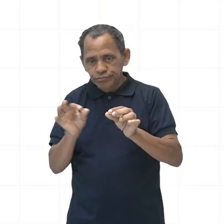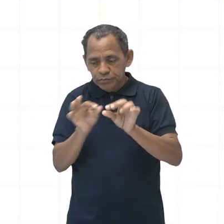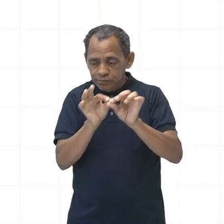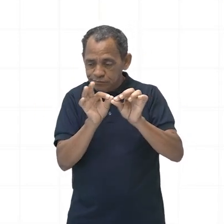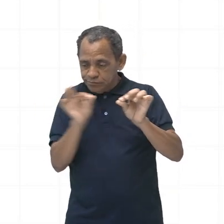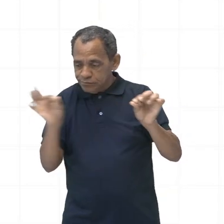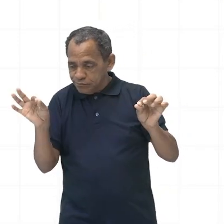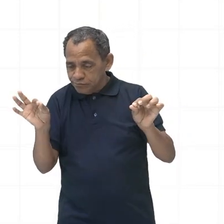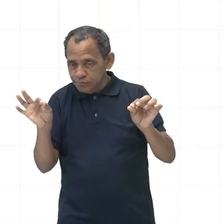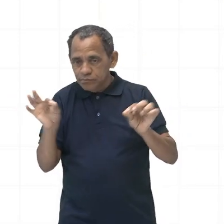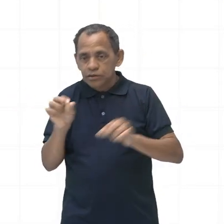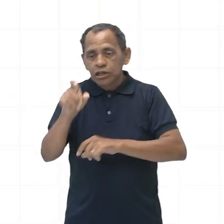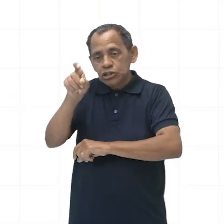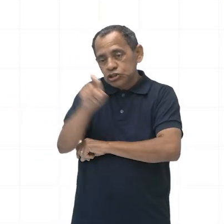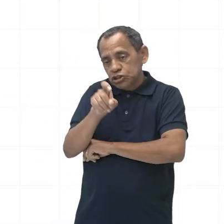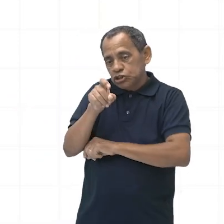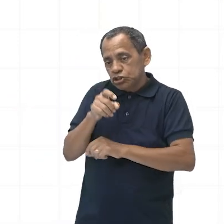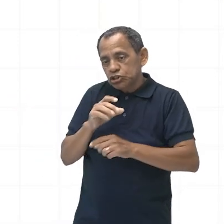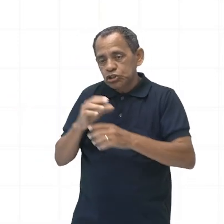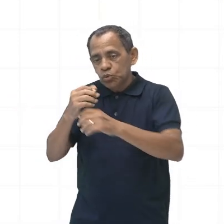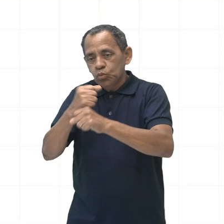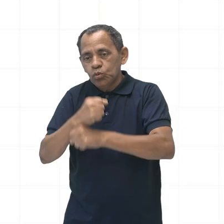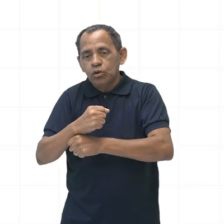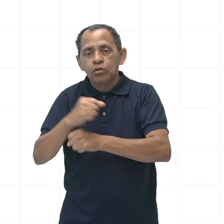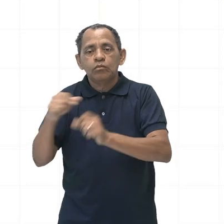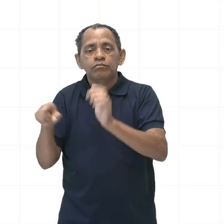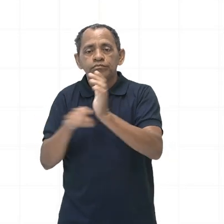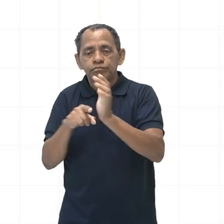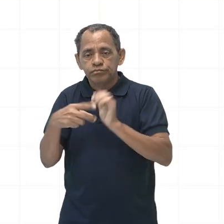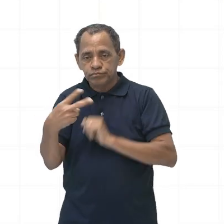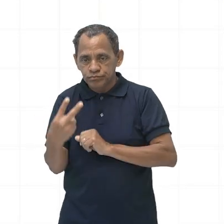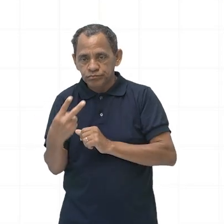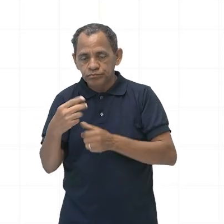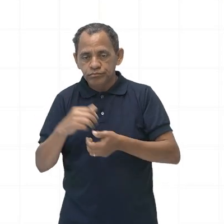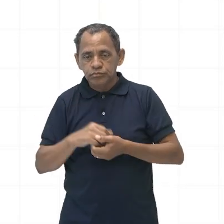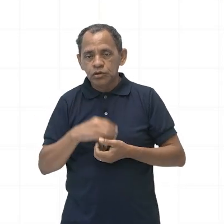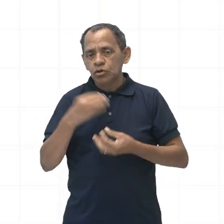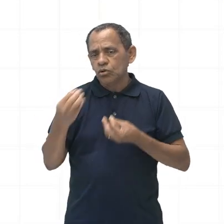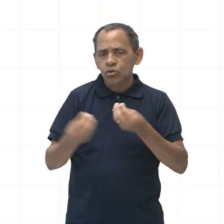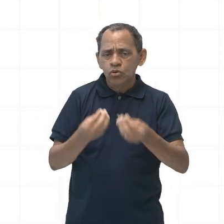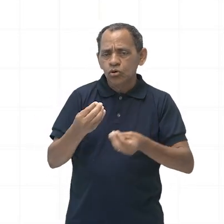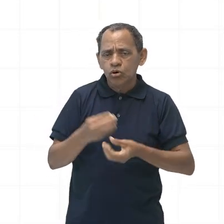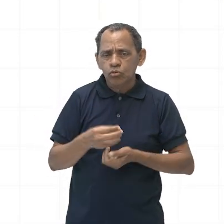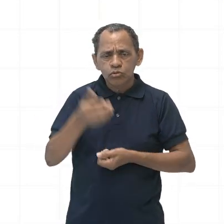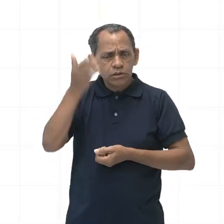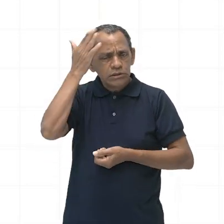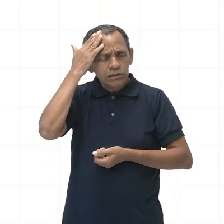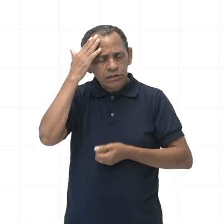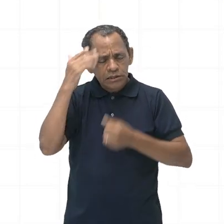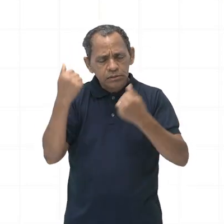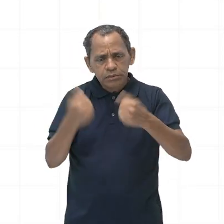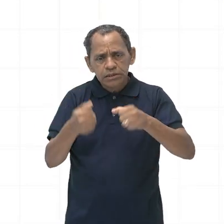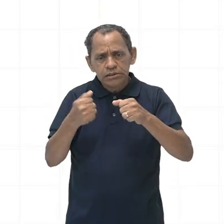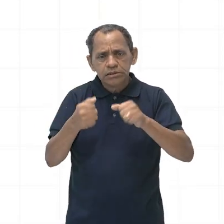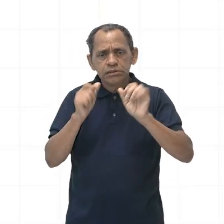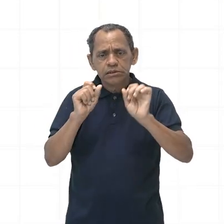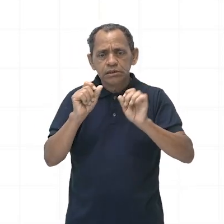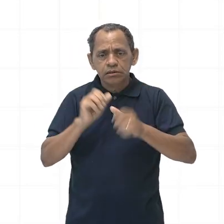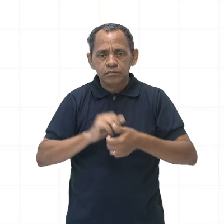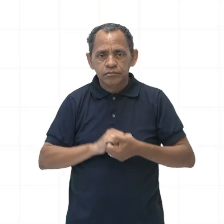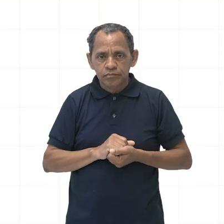é x igual a menos 2. E aqui, ó, eu tenho que entender o seguinte,